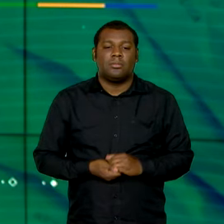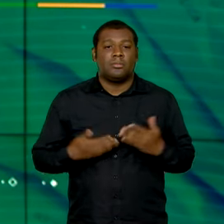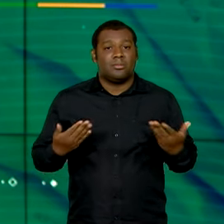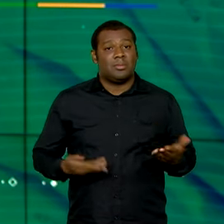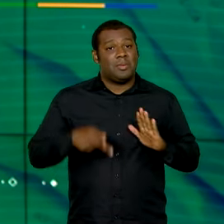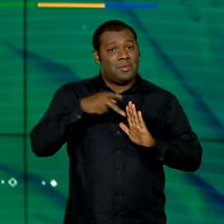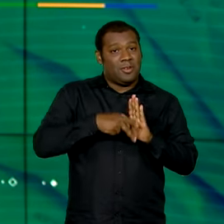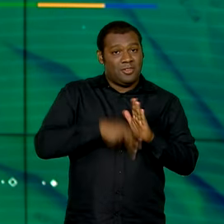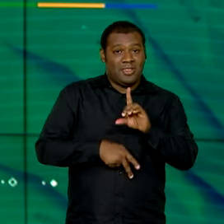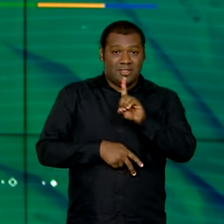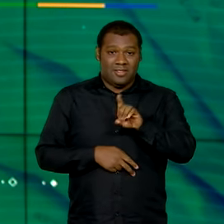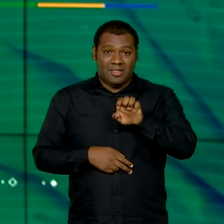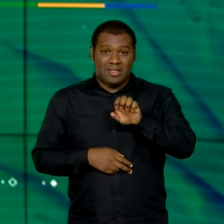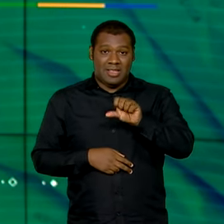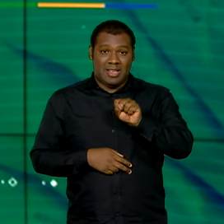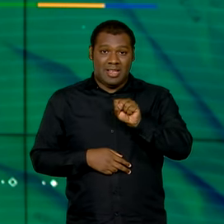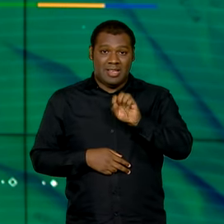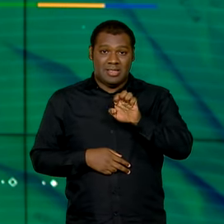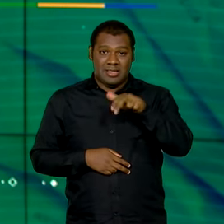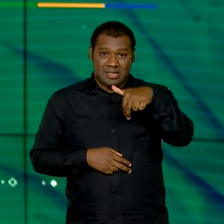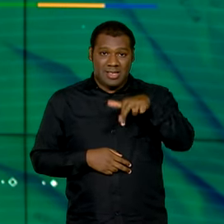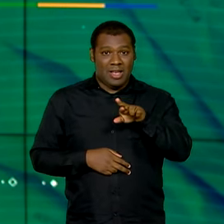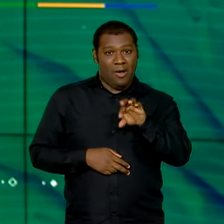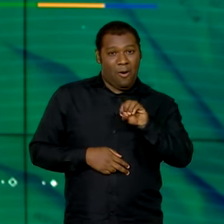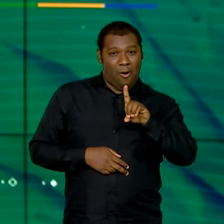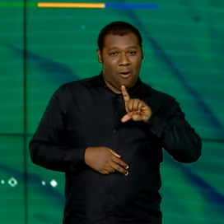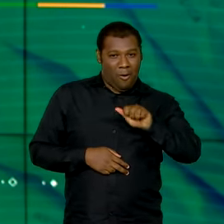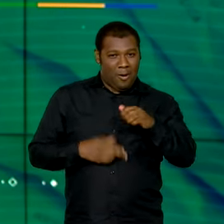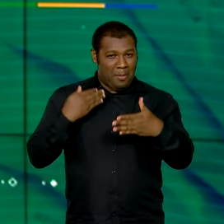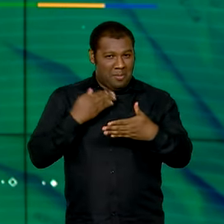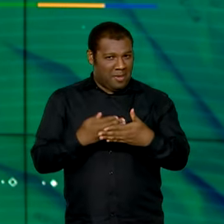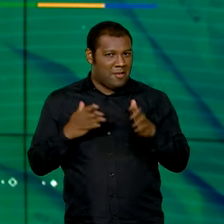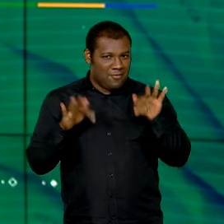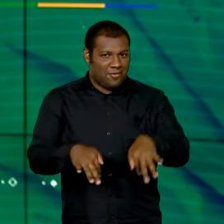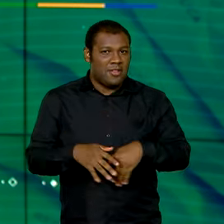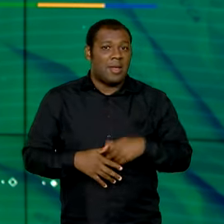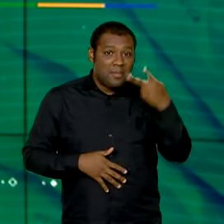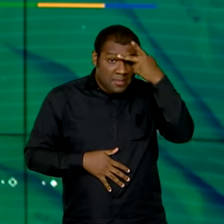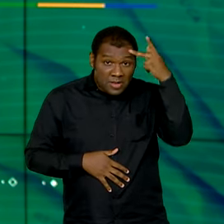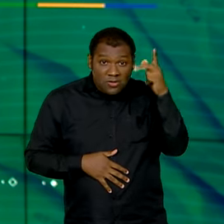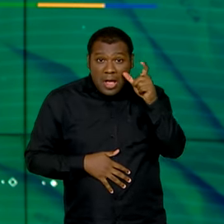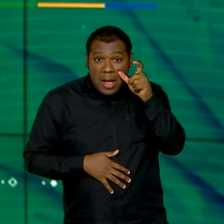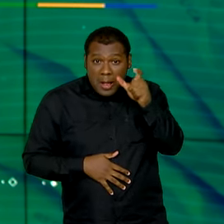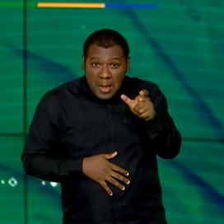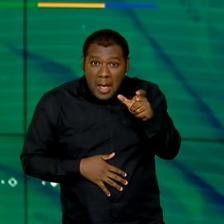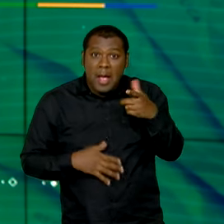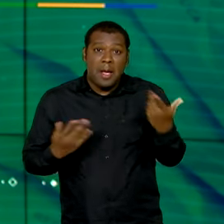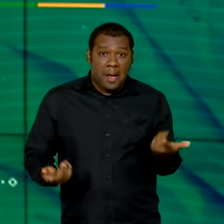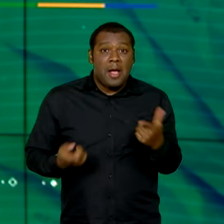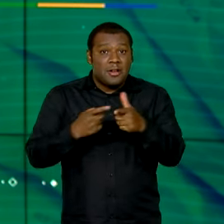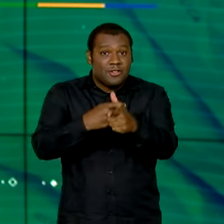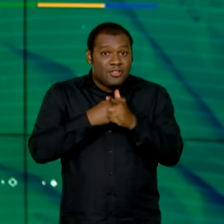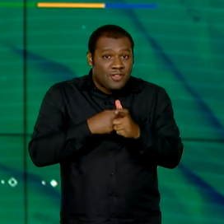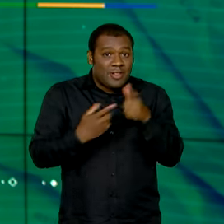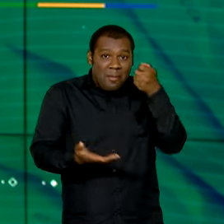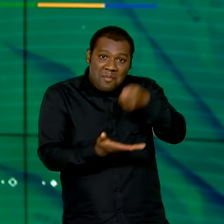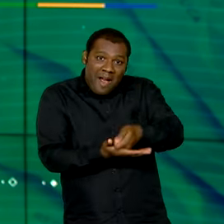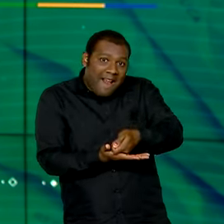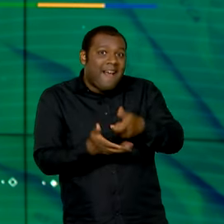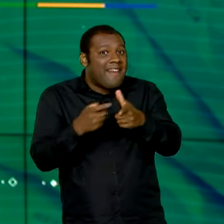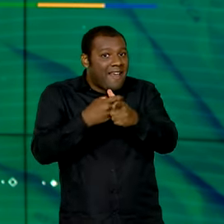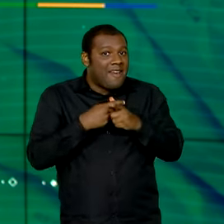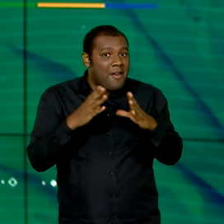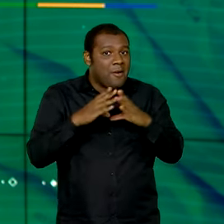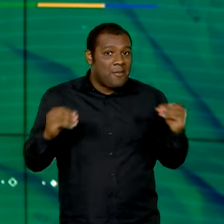o Desenrola Brasil está chegando em sua reta final os interessados em desenrolar as suas dívidas tem